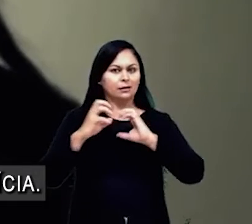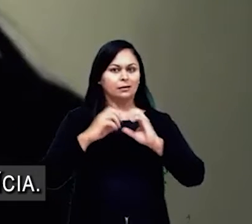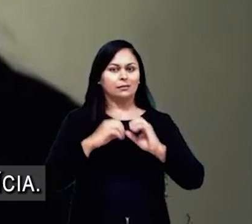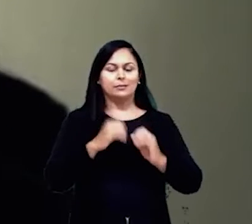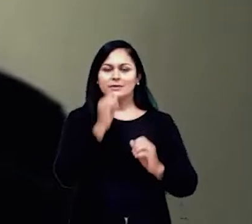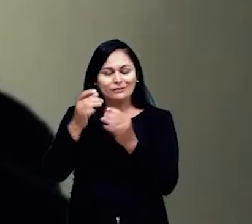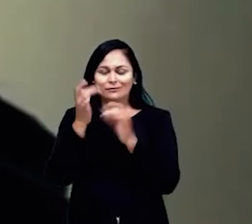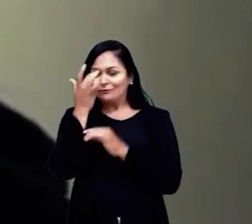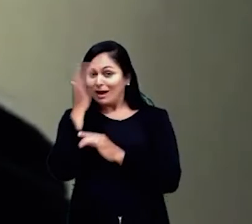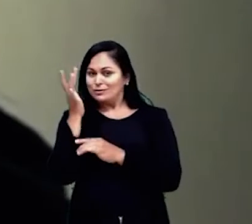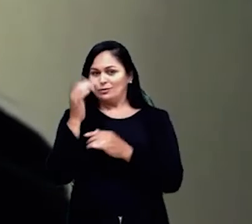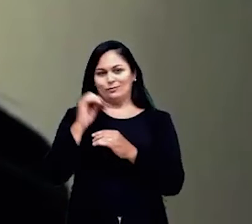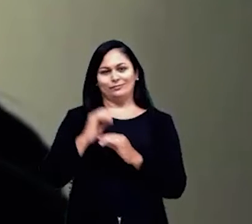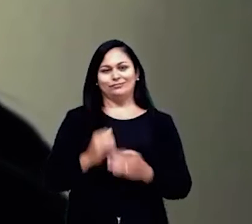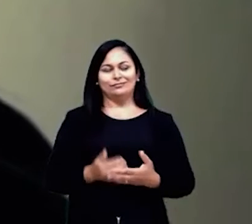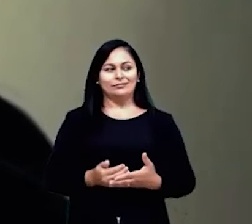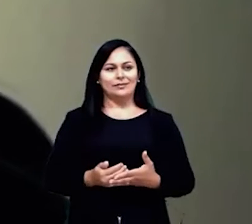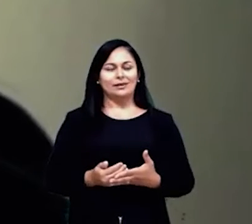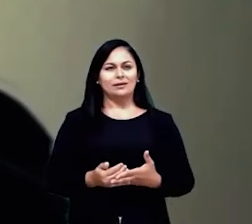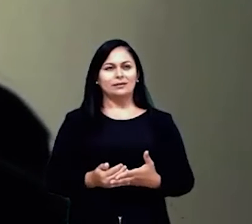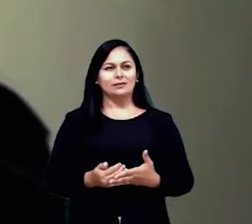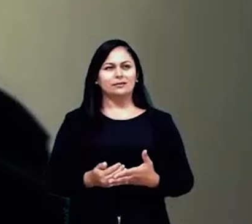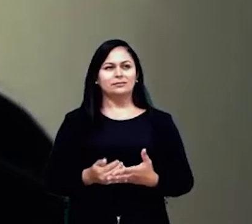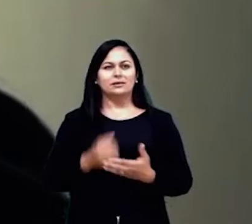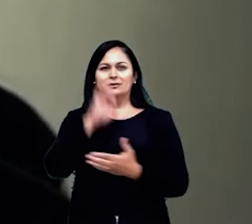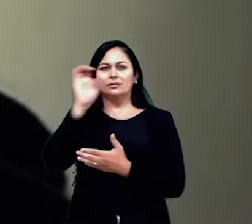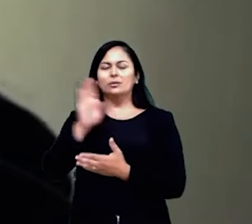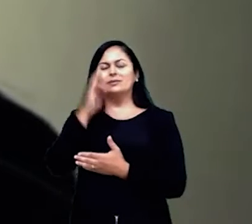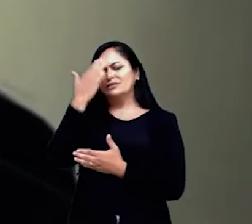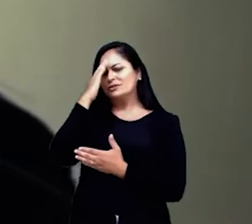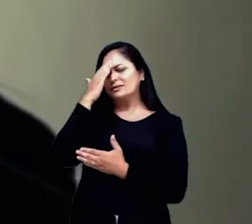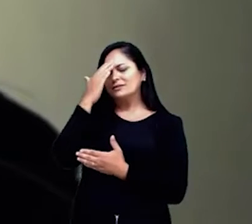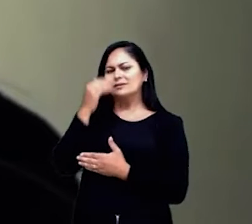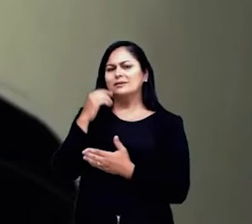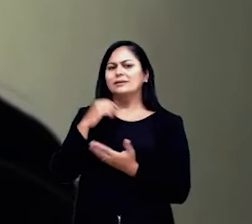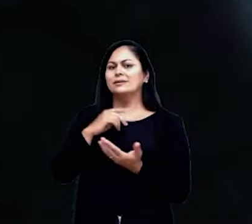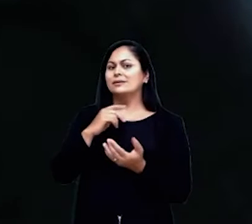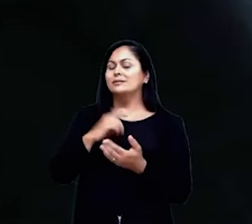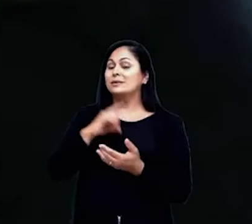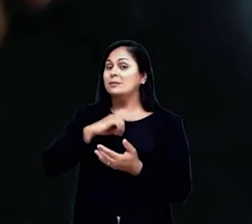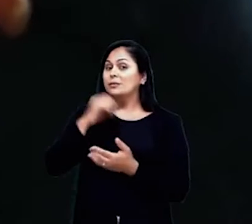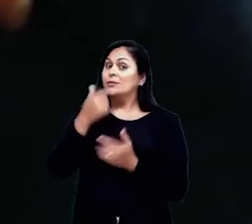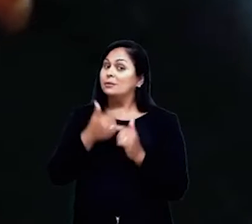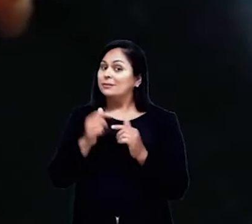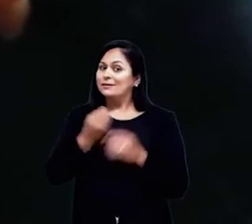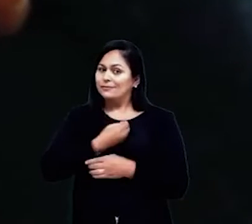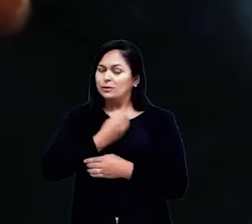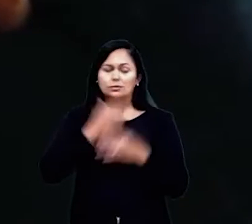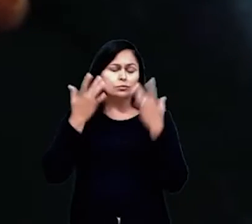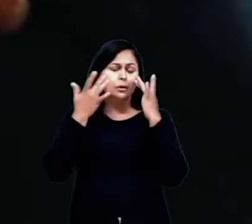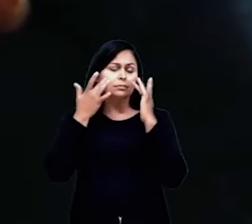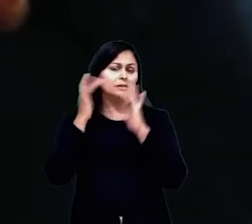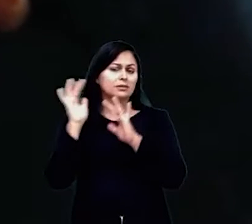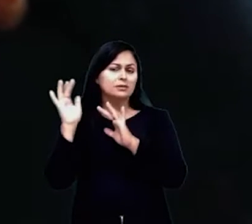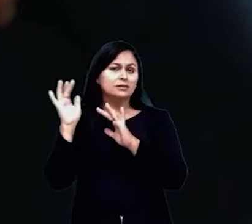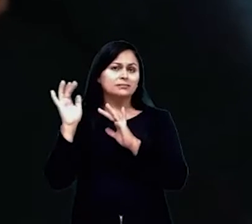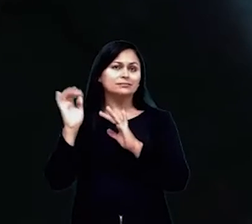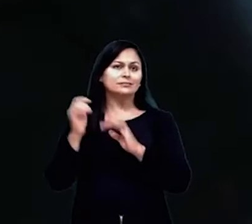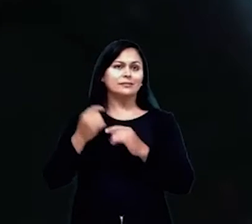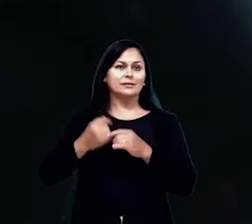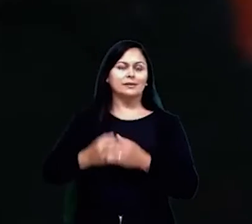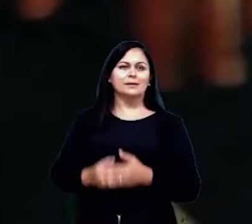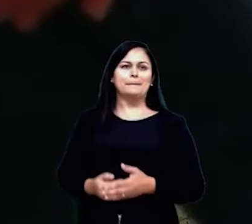alimentícia. Então, eu não entendia a seriedade da situação e eu era colocada no meio disso.